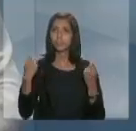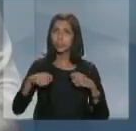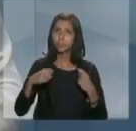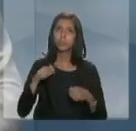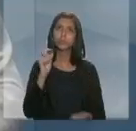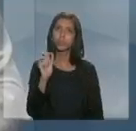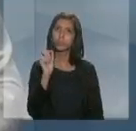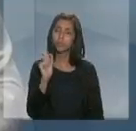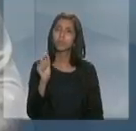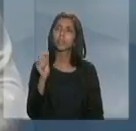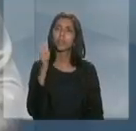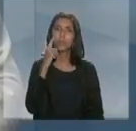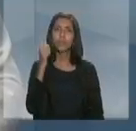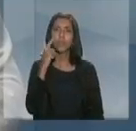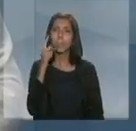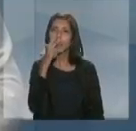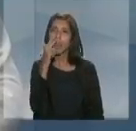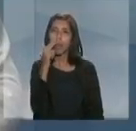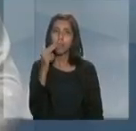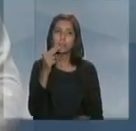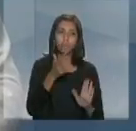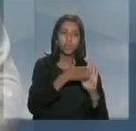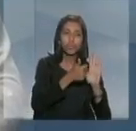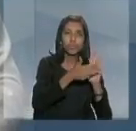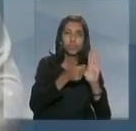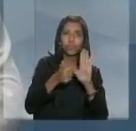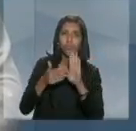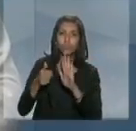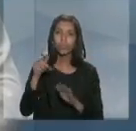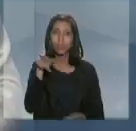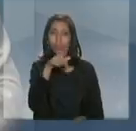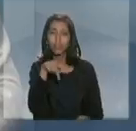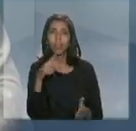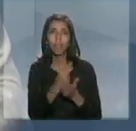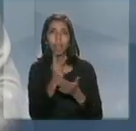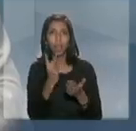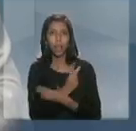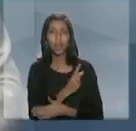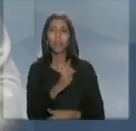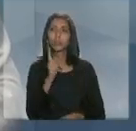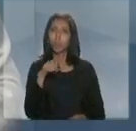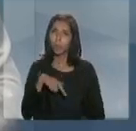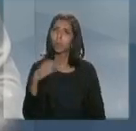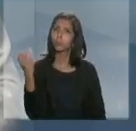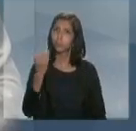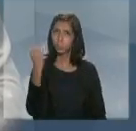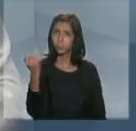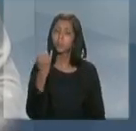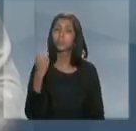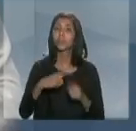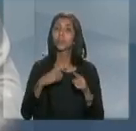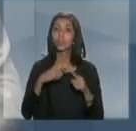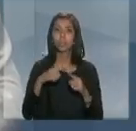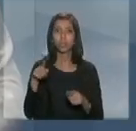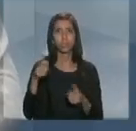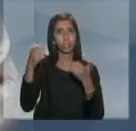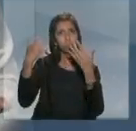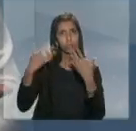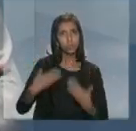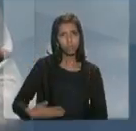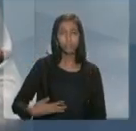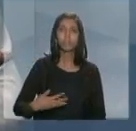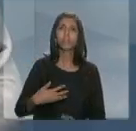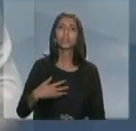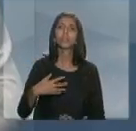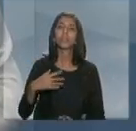é preciso passar um pente fino, né, em todas essas irregularidades, essa é uma ferramenta muito importante, porque pelo que